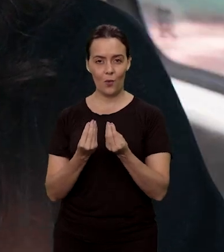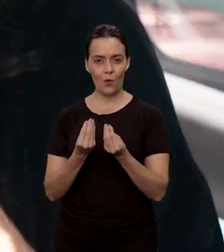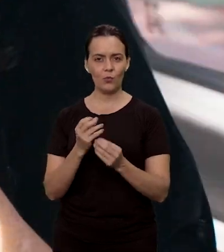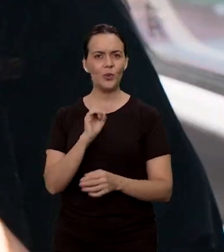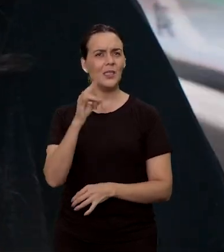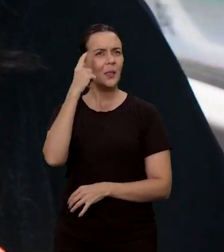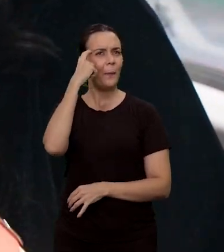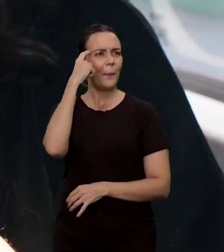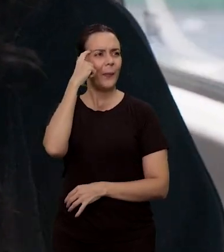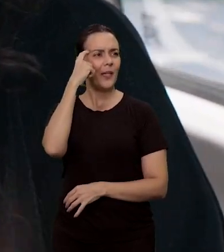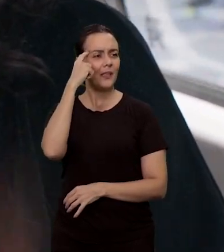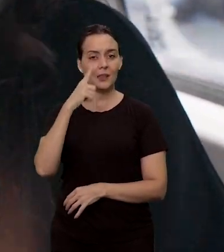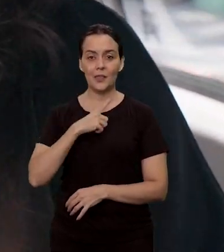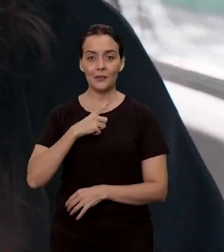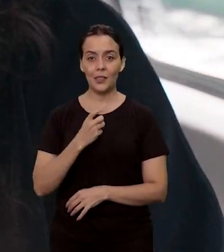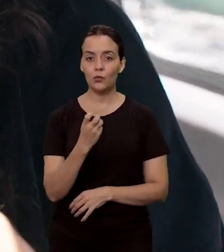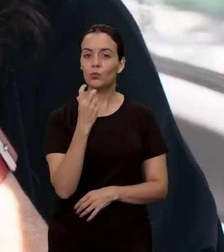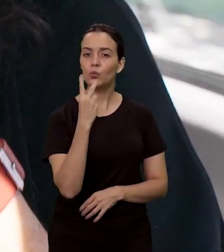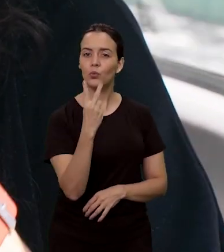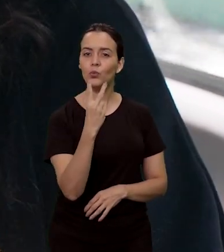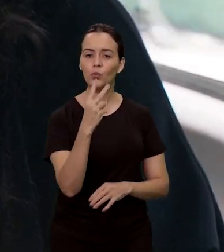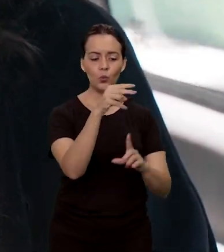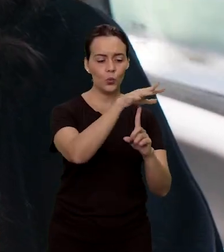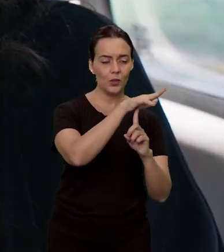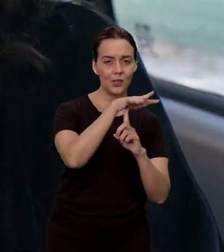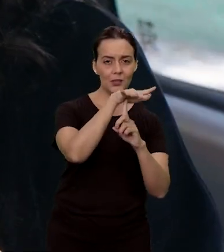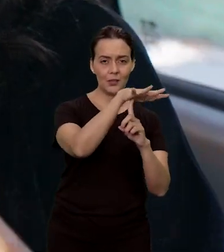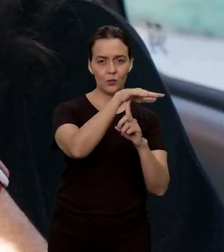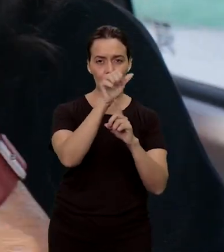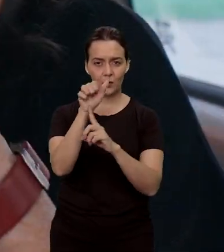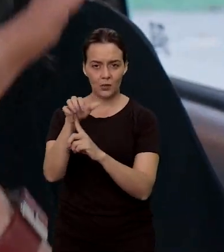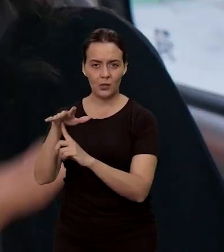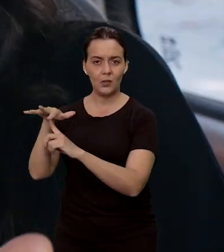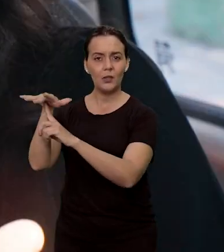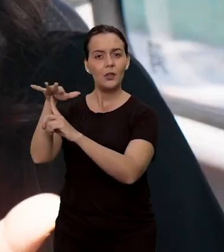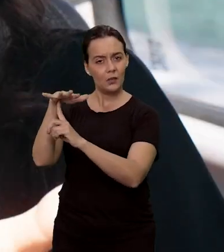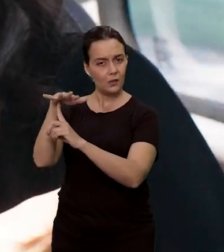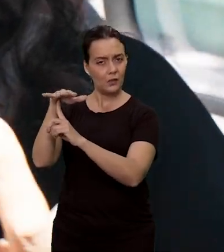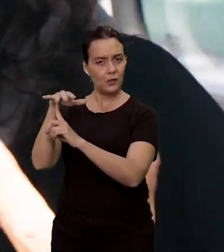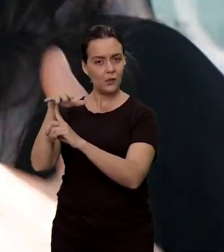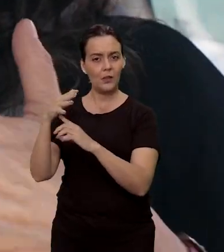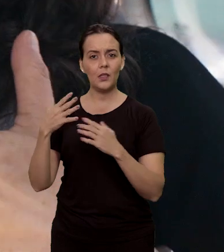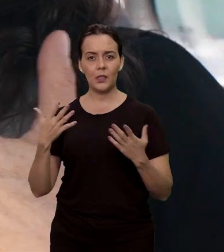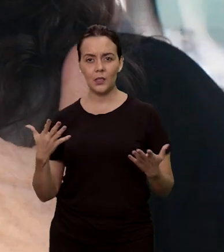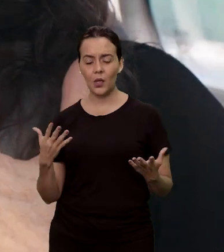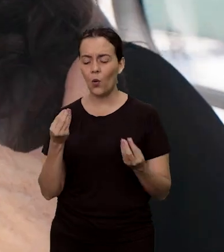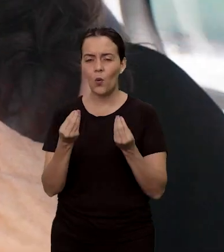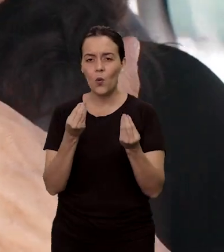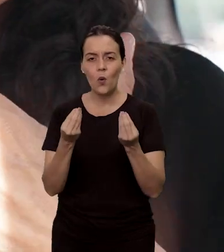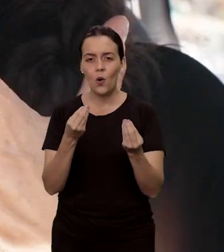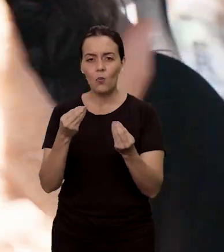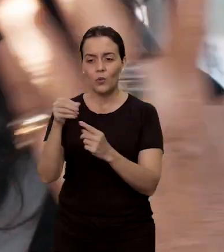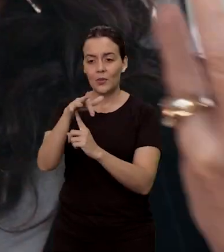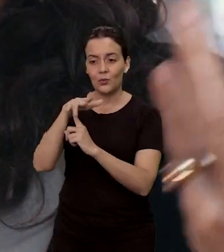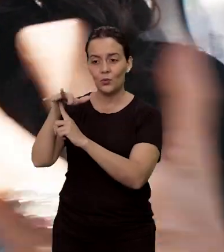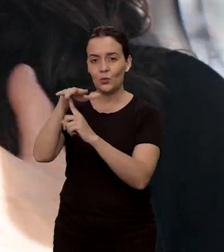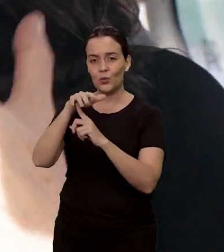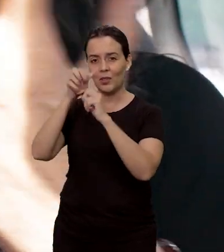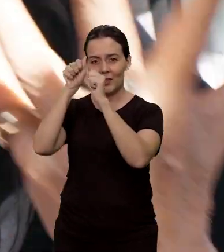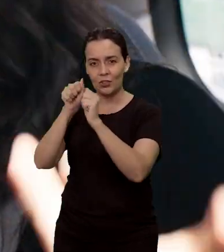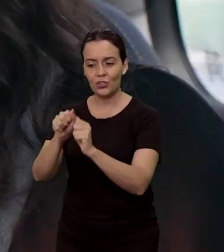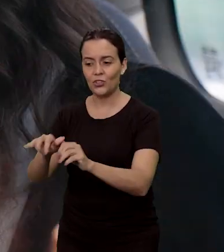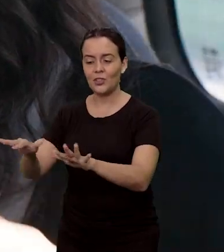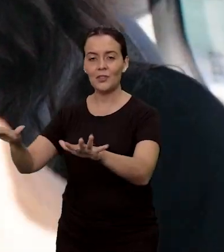duas naturezas, a natureza praça é a natureza distribuída. É uma natureza que está